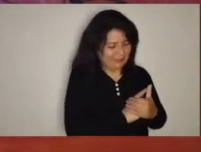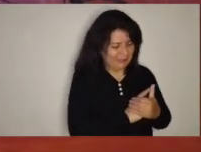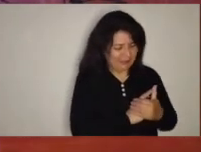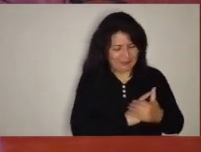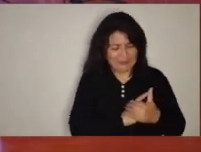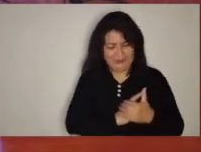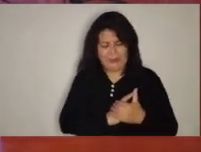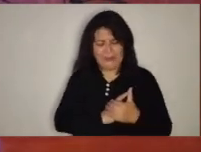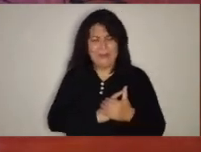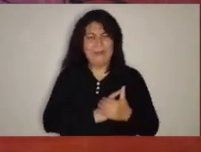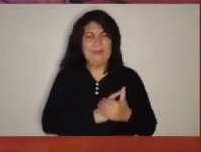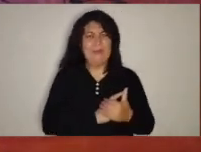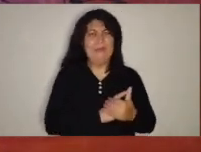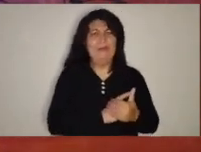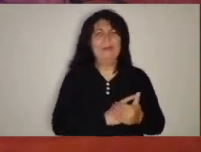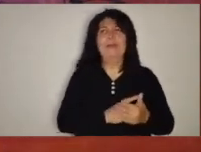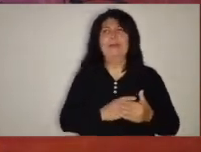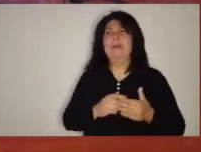entrar.